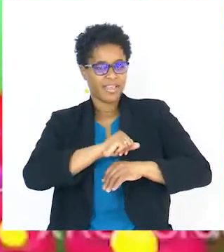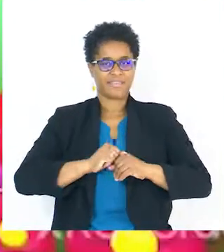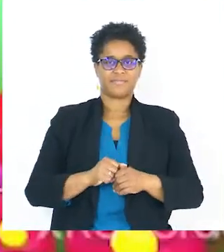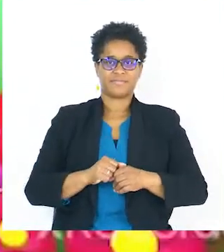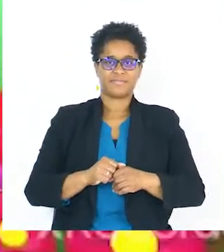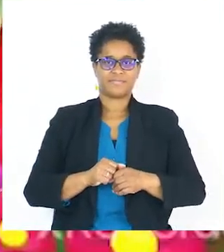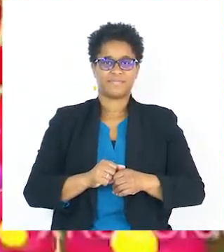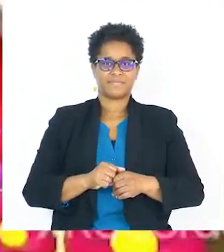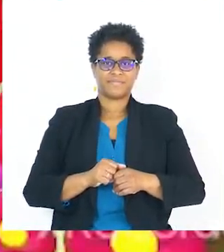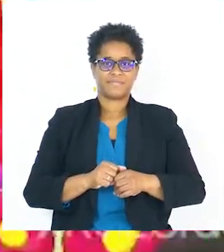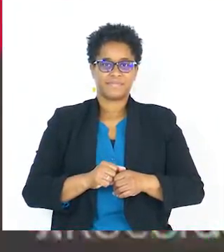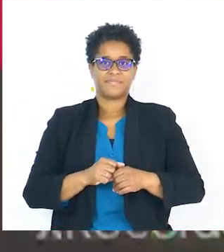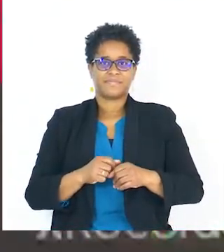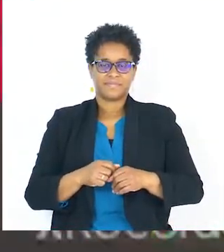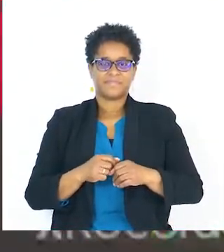mamãezinha.